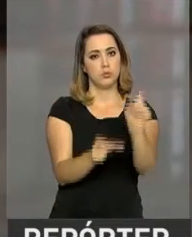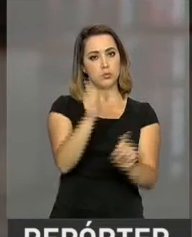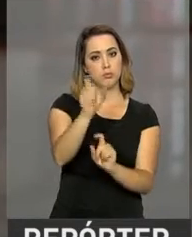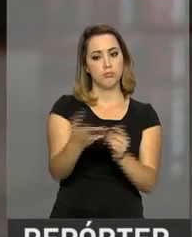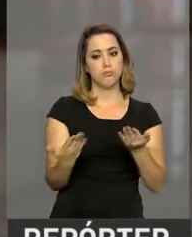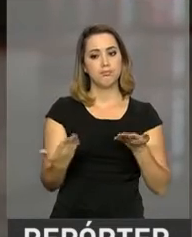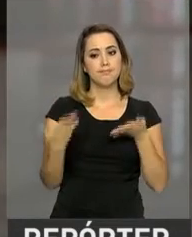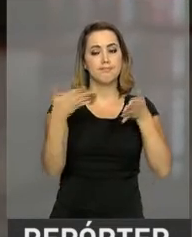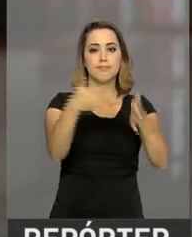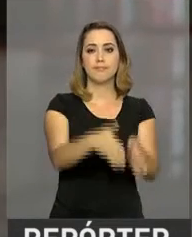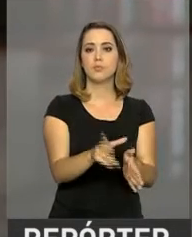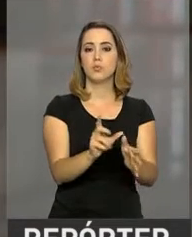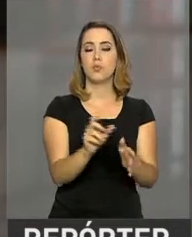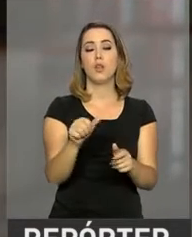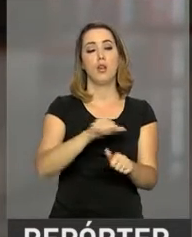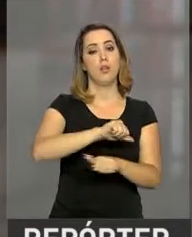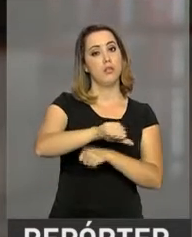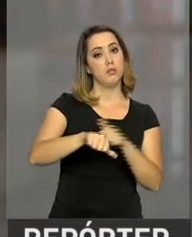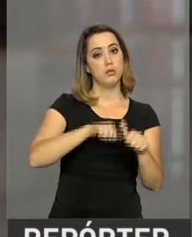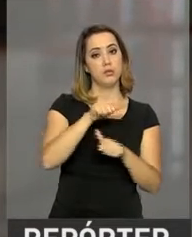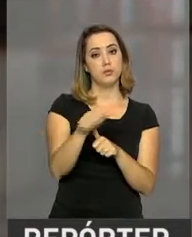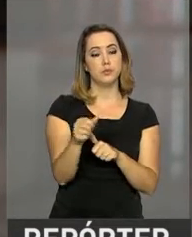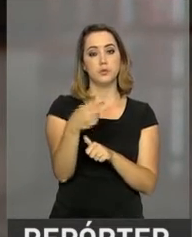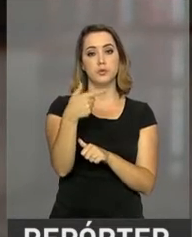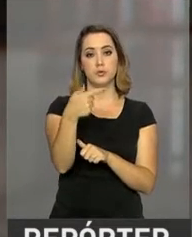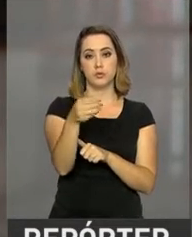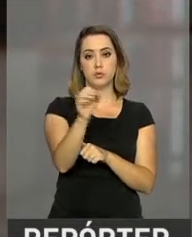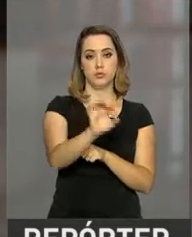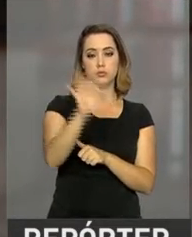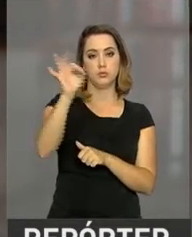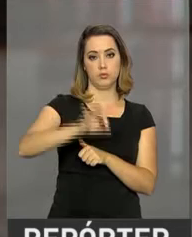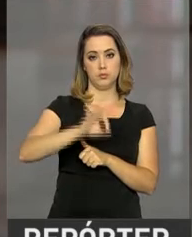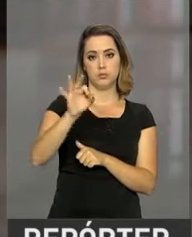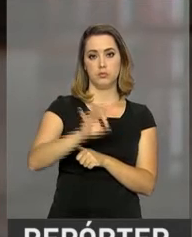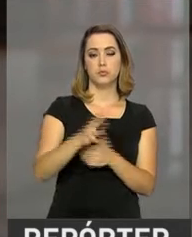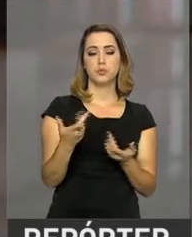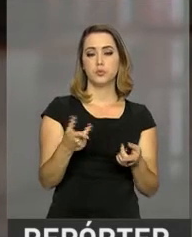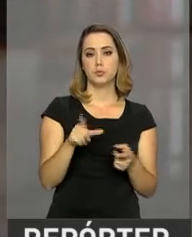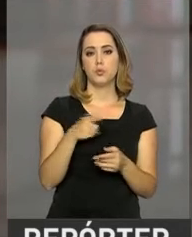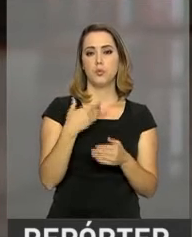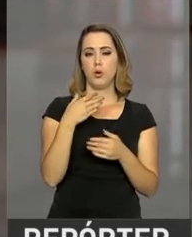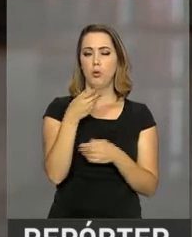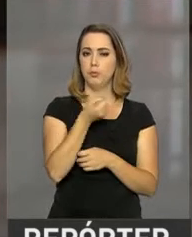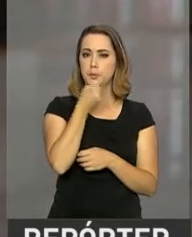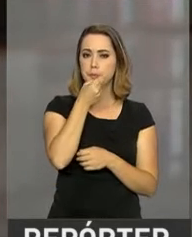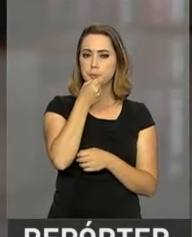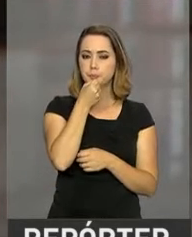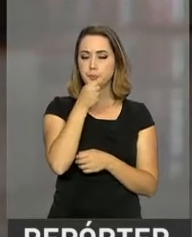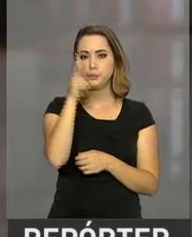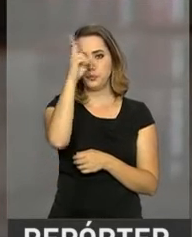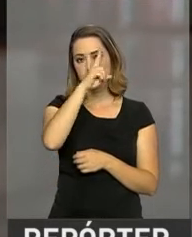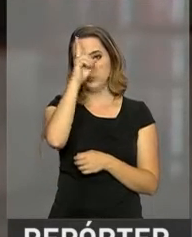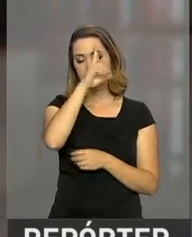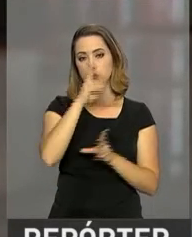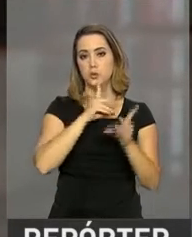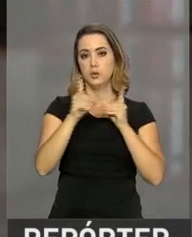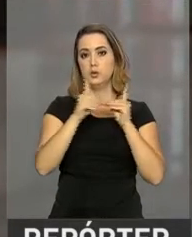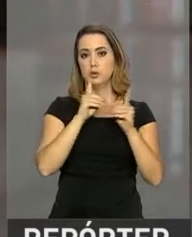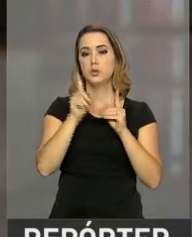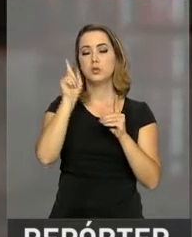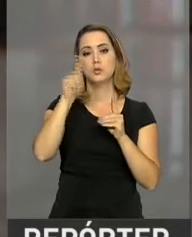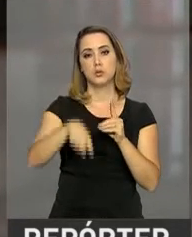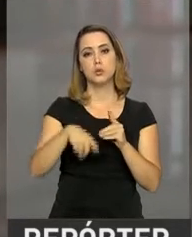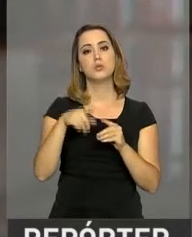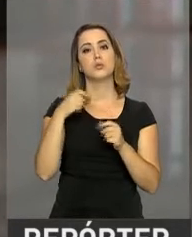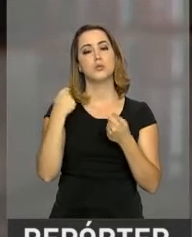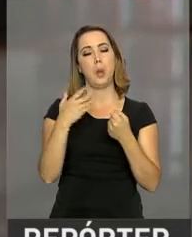renovando grupo e em quase 70% e no discurso de abertura o presidente temer lembrou que o diálogo é o suporte é um dos suportes